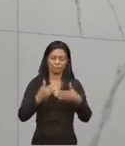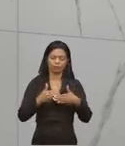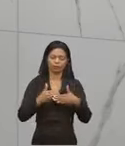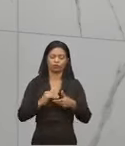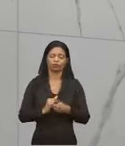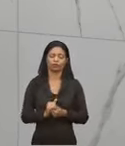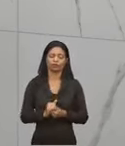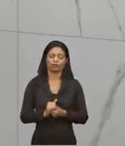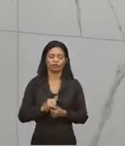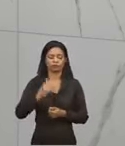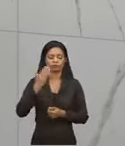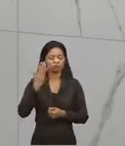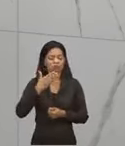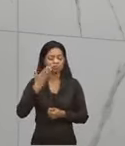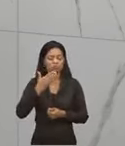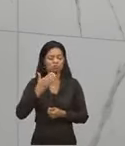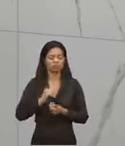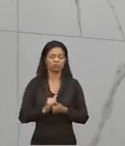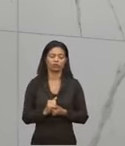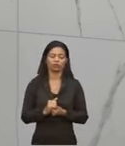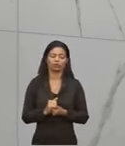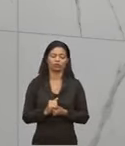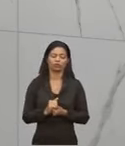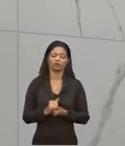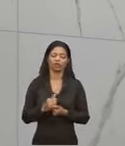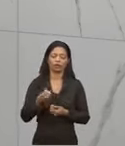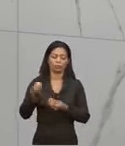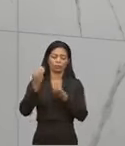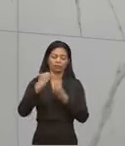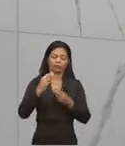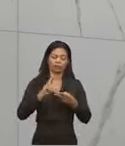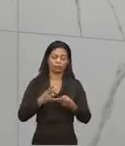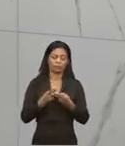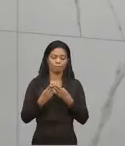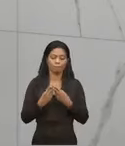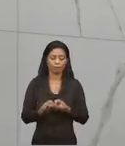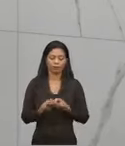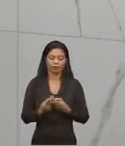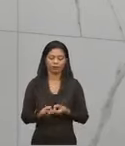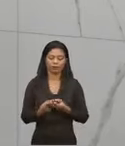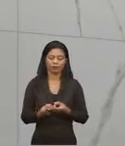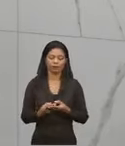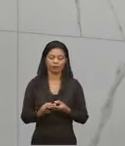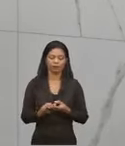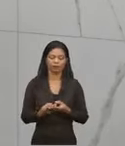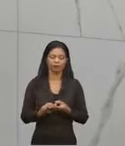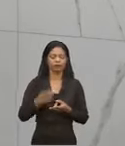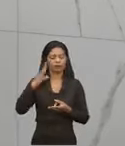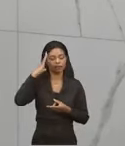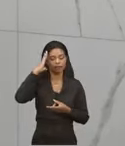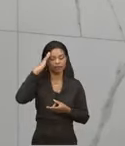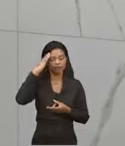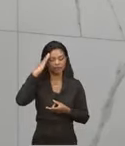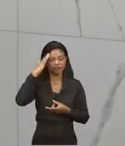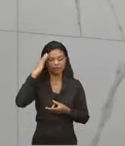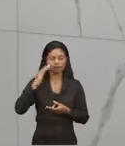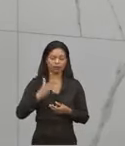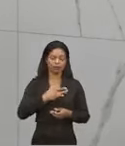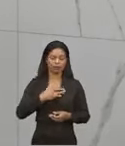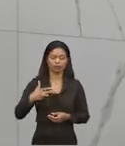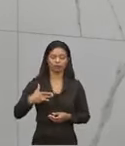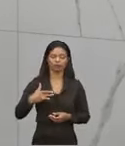me dê discernimento e paciência, saúde, para eu continuar defendendo o meu povo, a